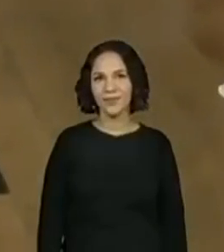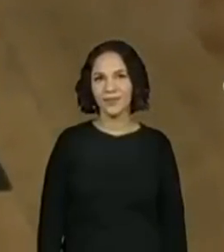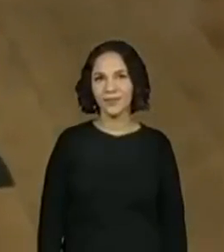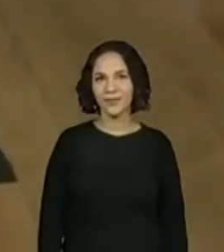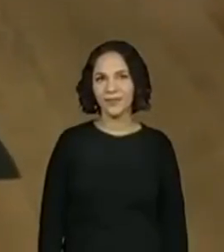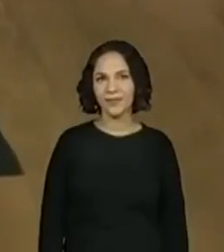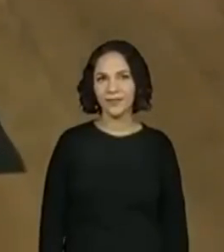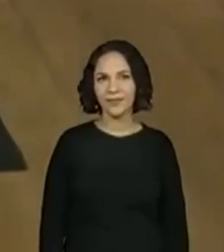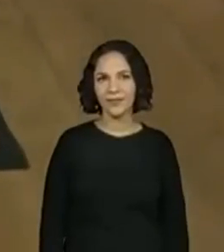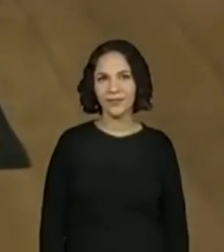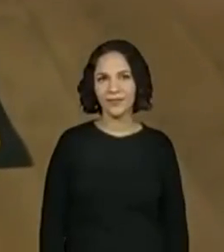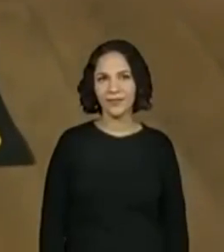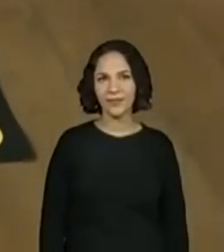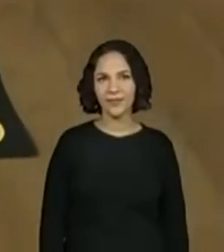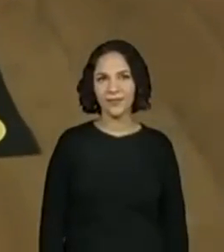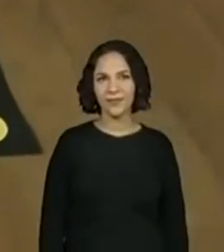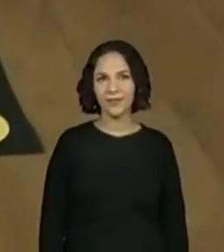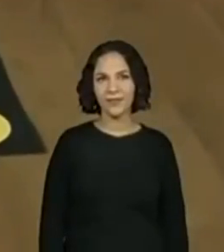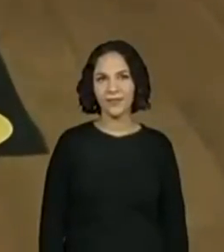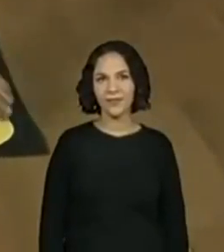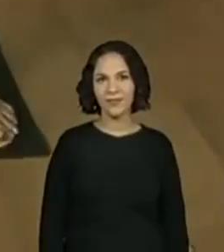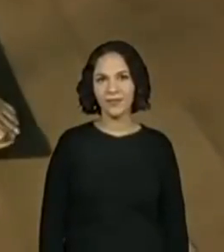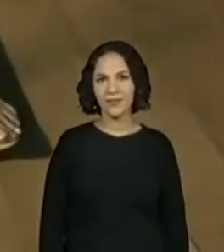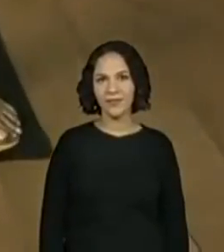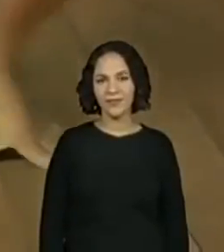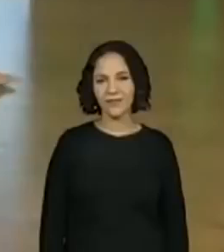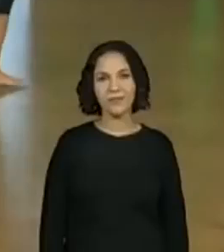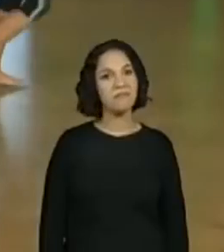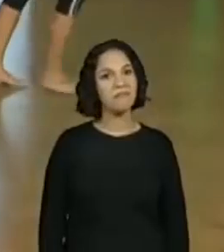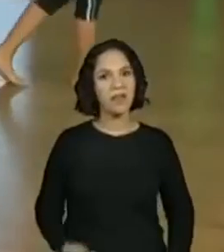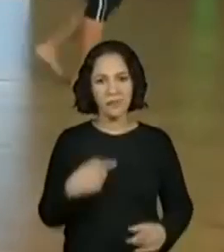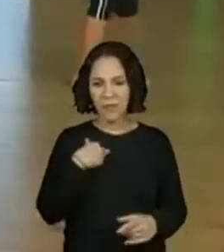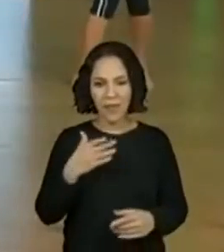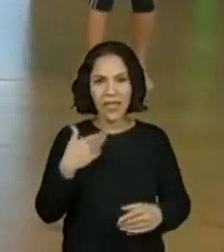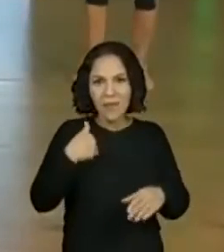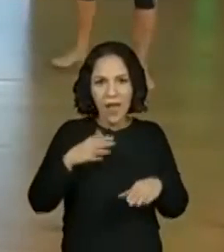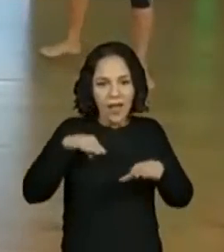lá. A gente vai ficando mais rápido, hein?